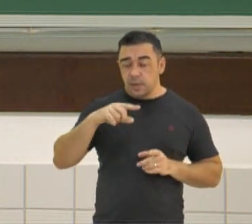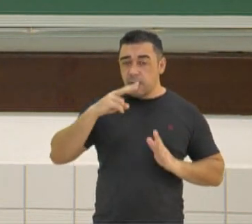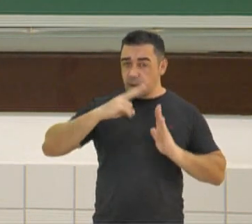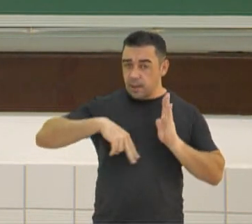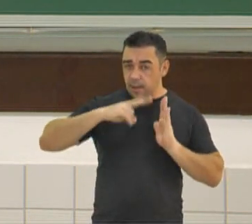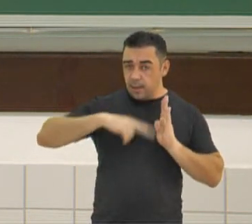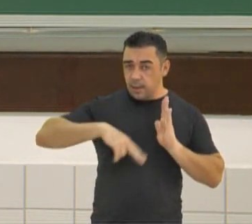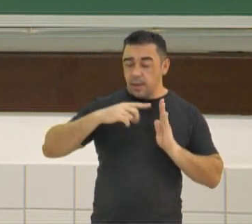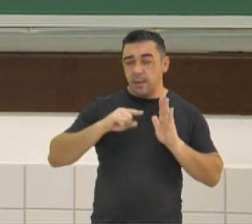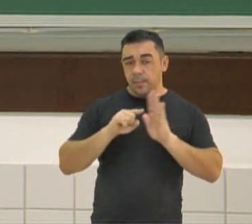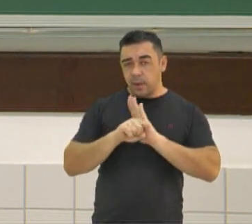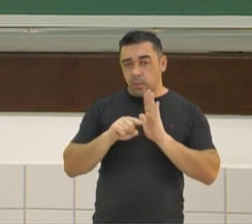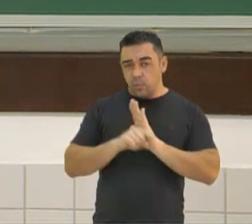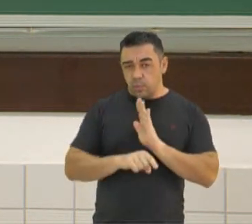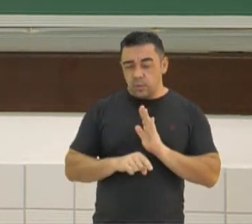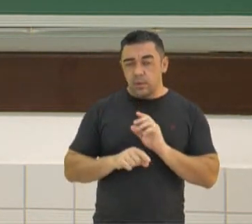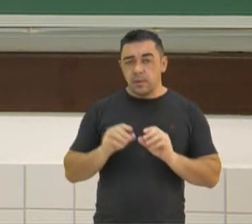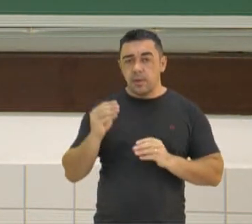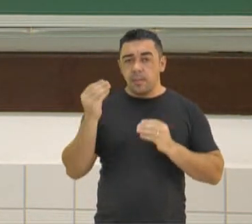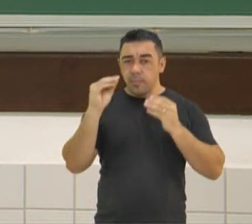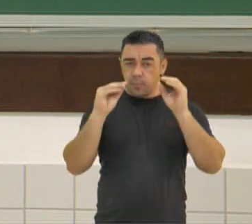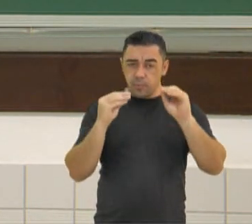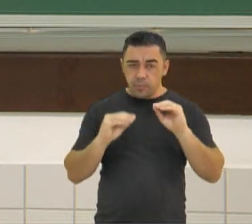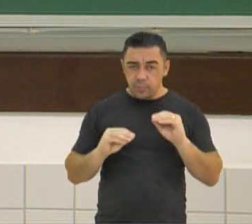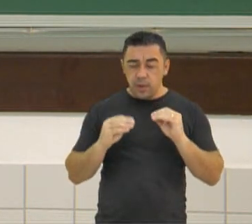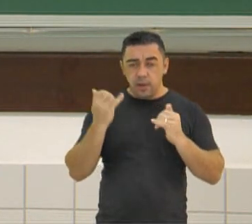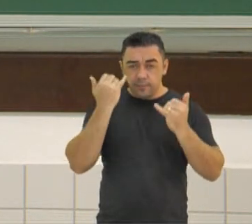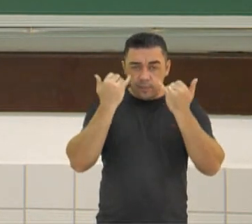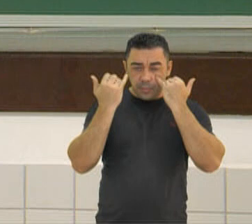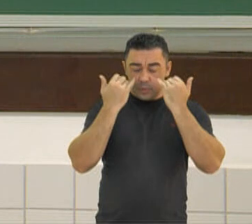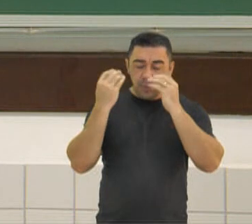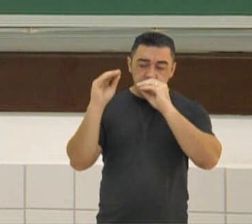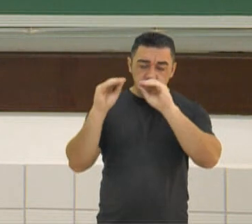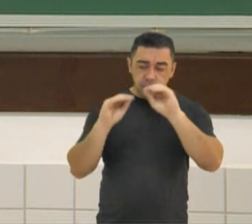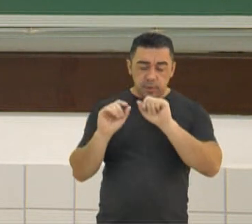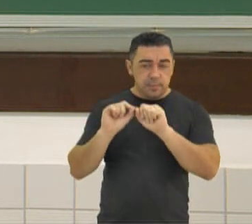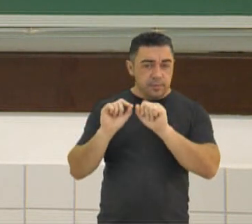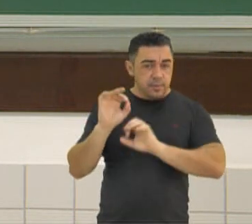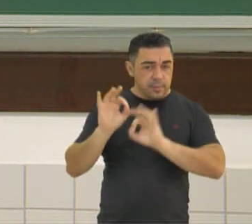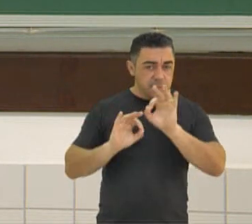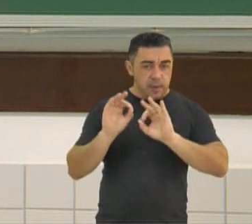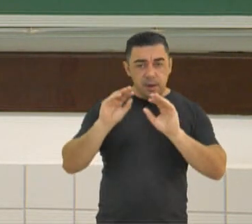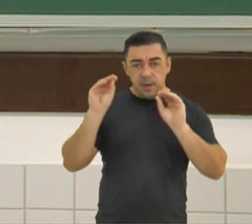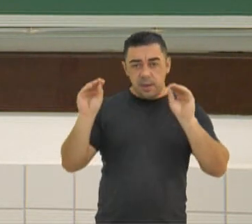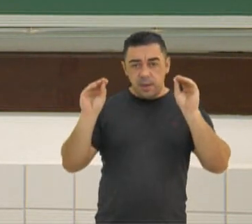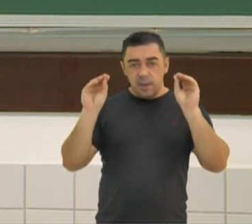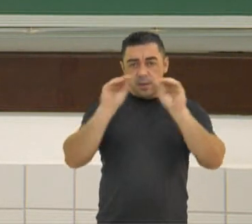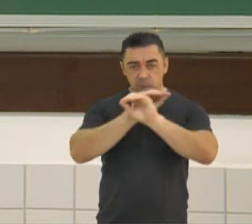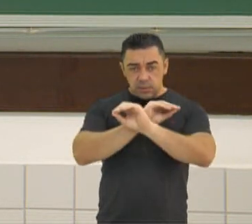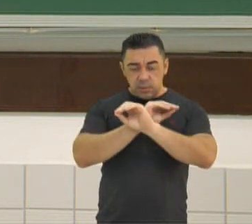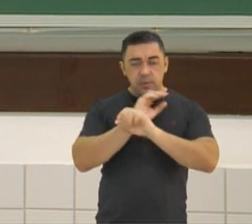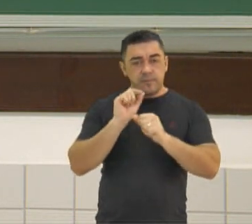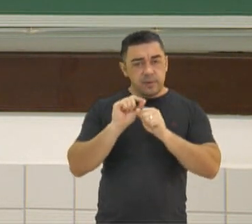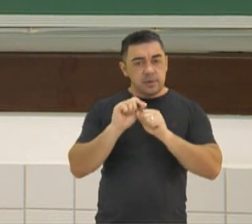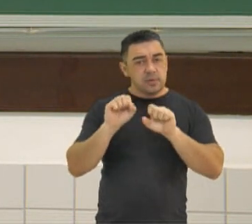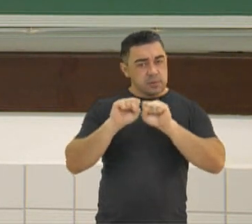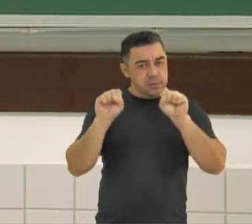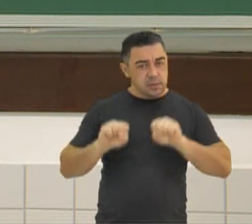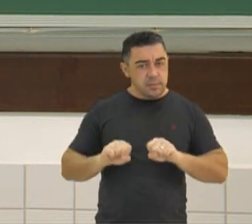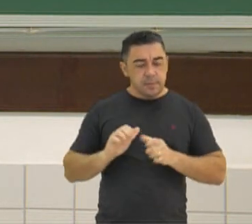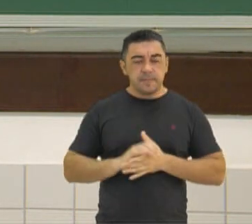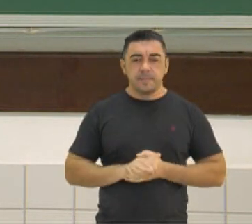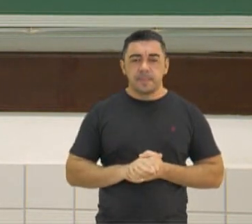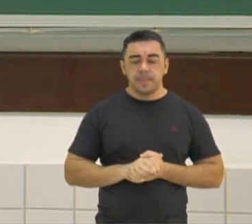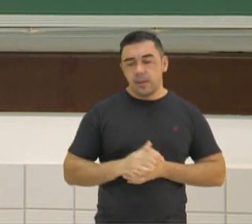ler a questão, tirar as informações e montar duas equações, aonde vai formar um sistema.